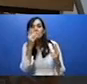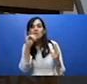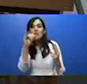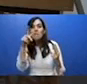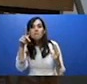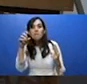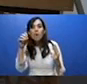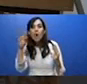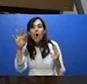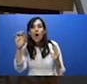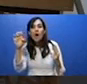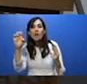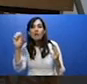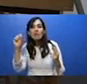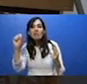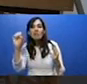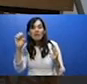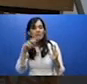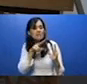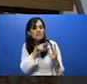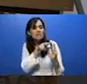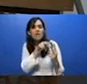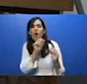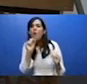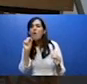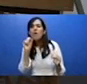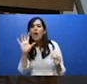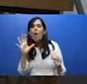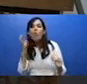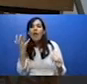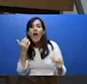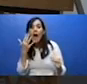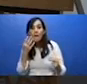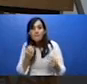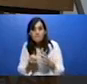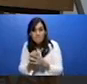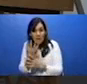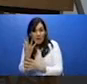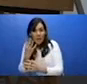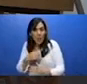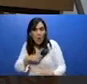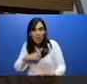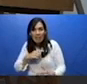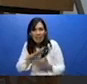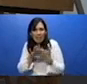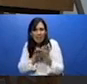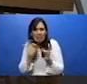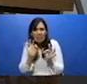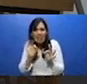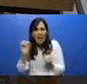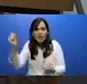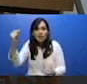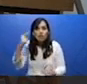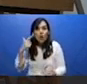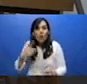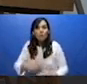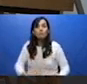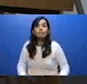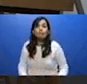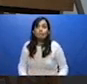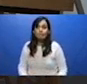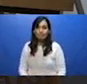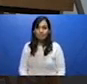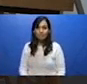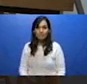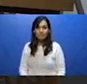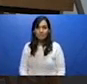planta quando não recebe a luz solar, ok? Vocês vão fazer a anotação aí na apostila de vocês.